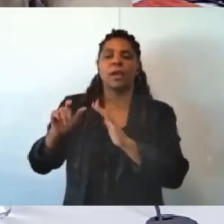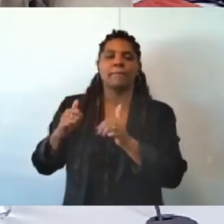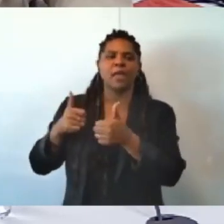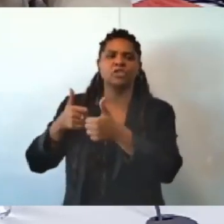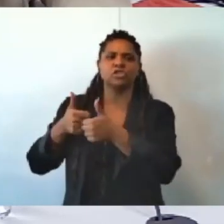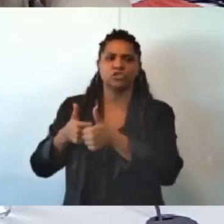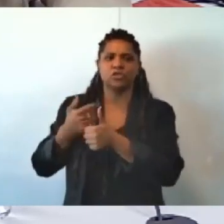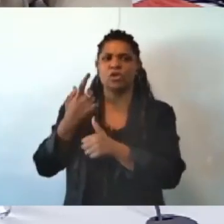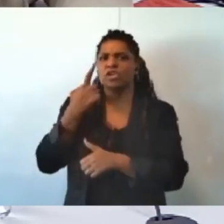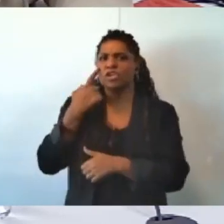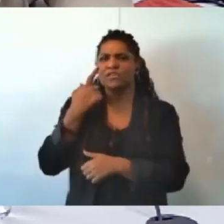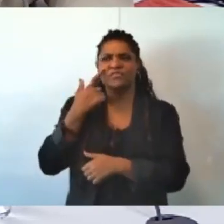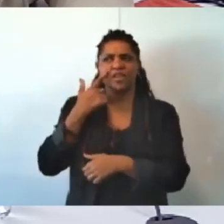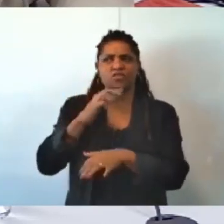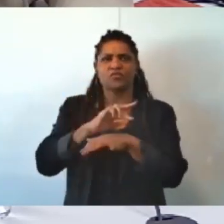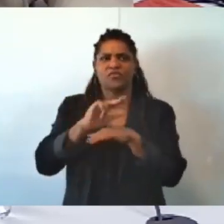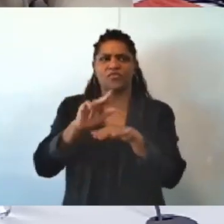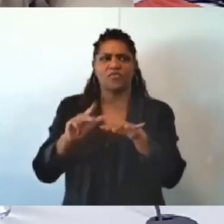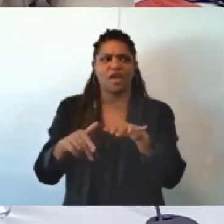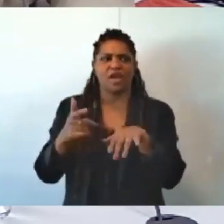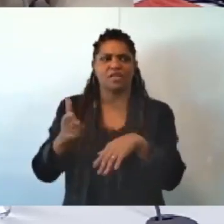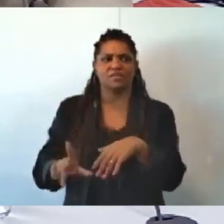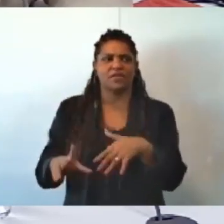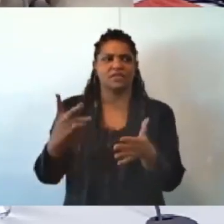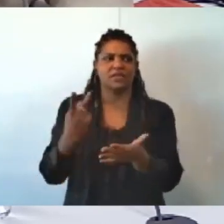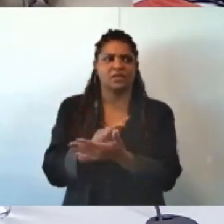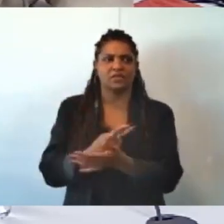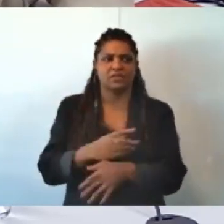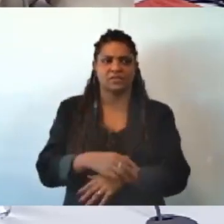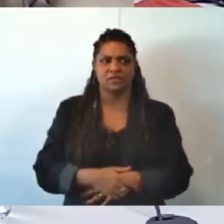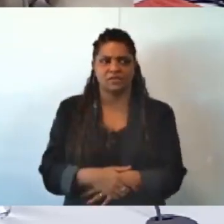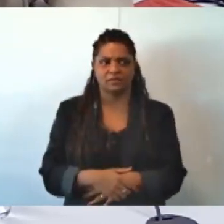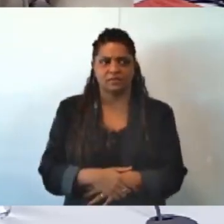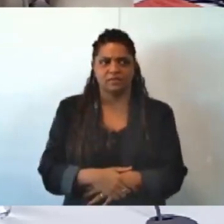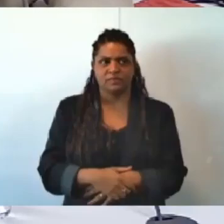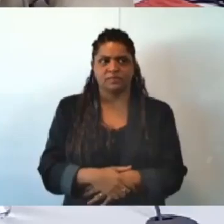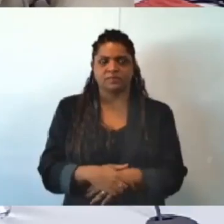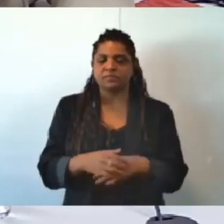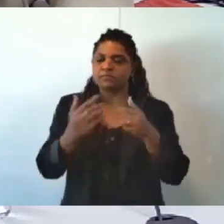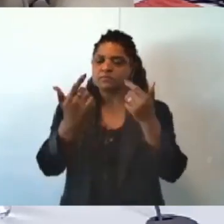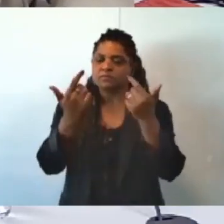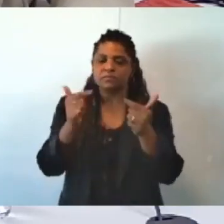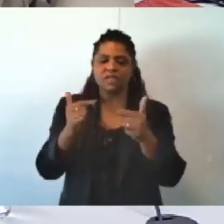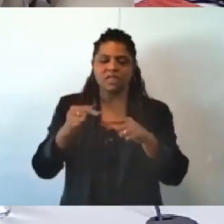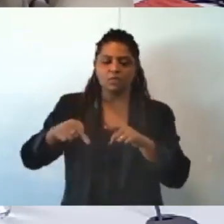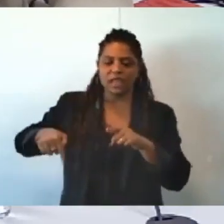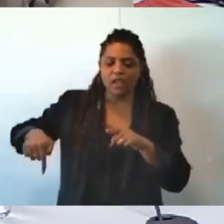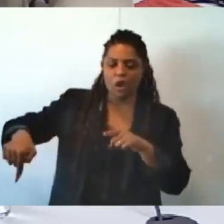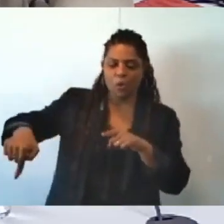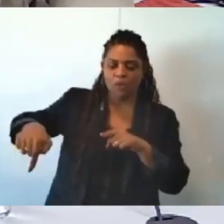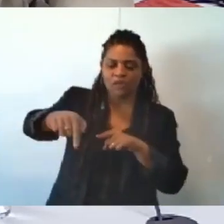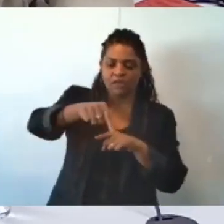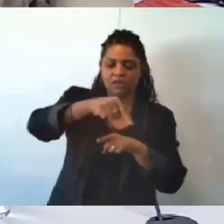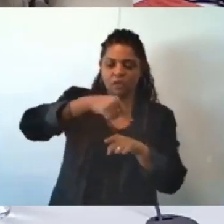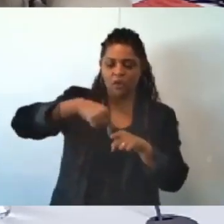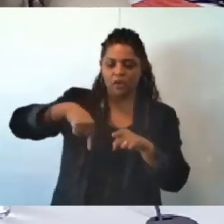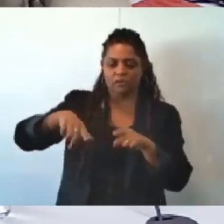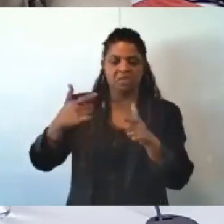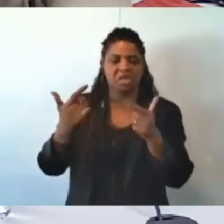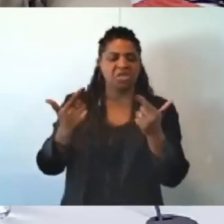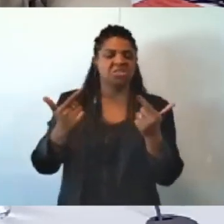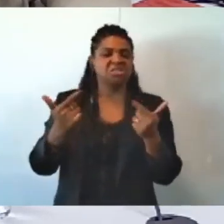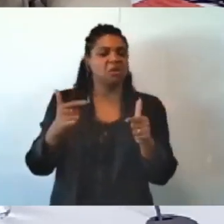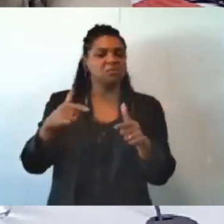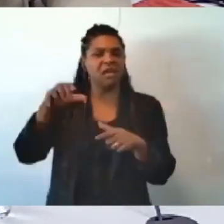sendo atropelada, eu mesmo de bicicleta, não tem uma rotatória, não tem um sinal sequer. Teria que ter tirado